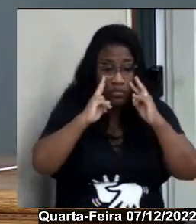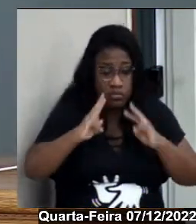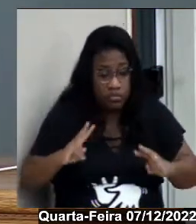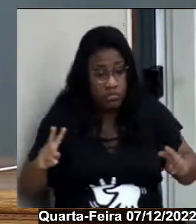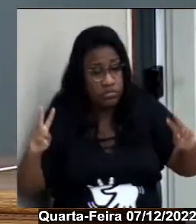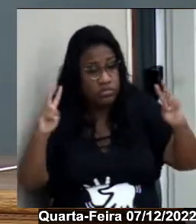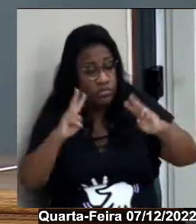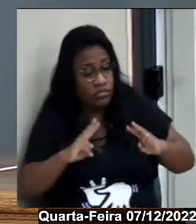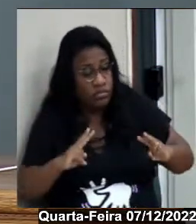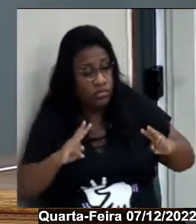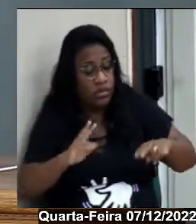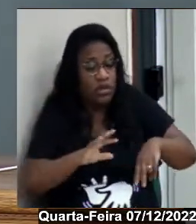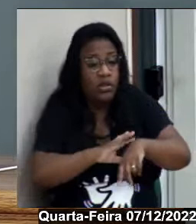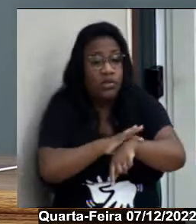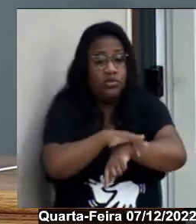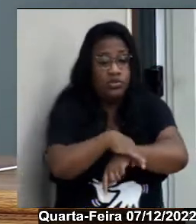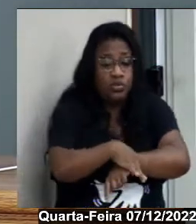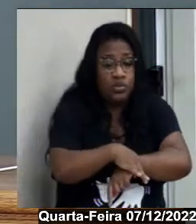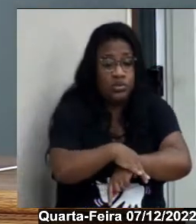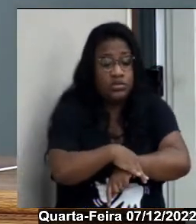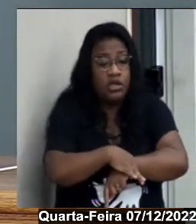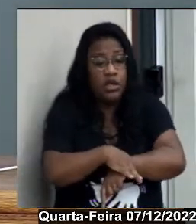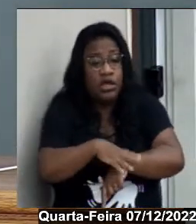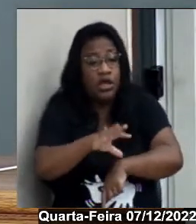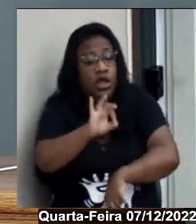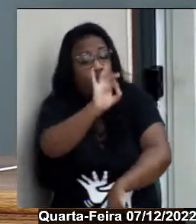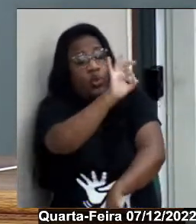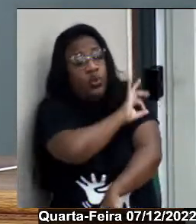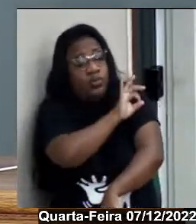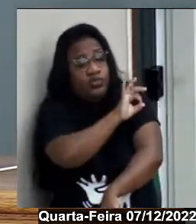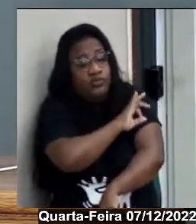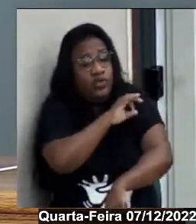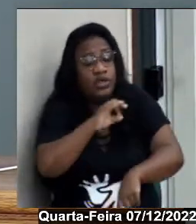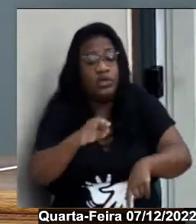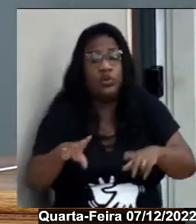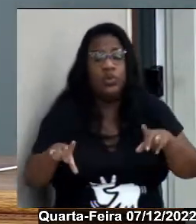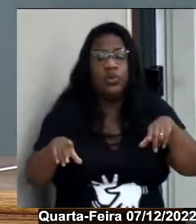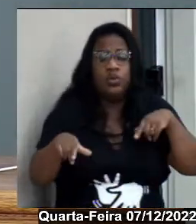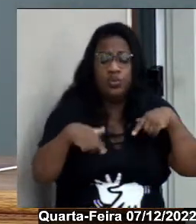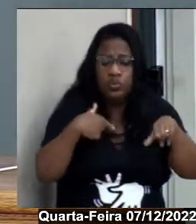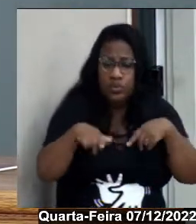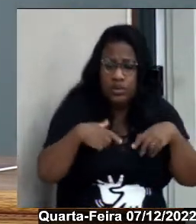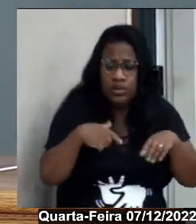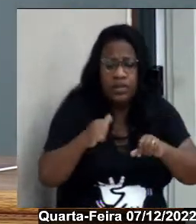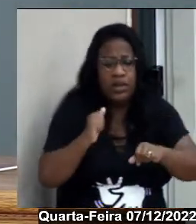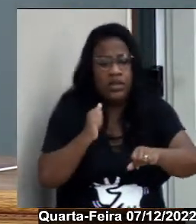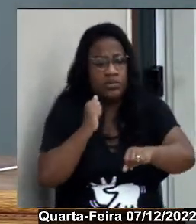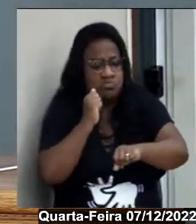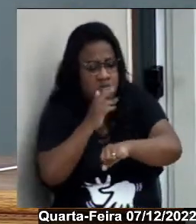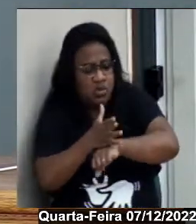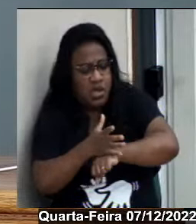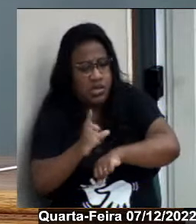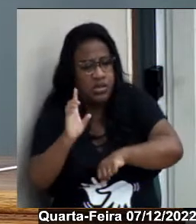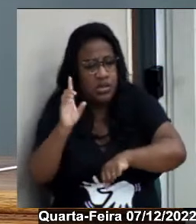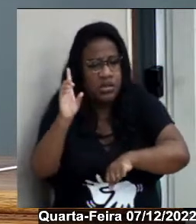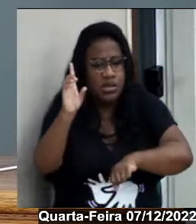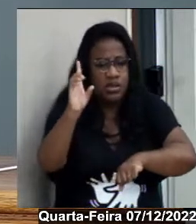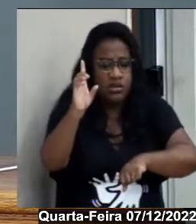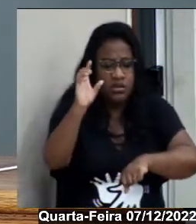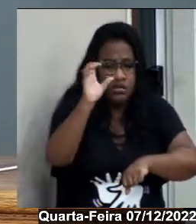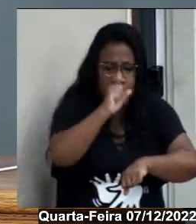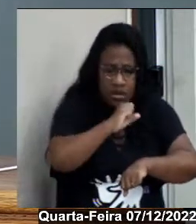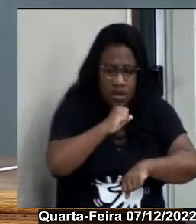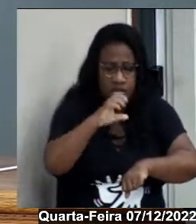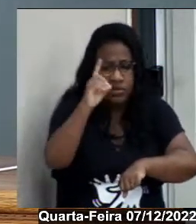não vê o segurança do prefeito de madrugada com o prefeito, não vê de manhã, não vê sábado, não vê domingo e não vê